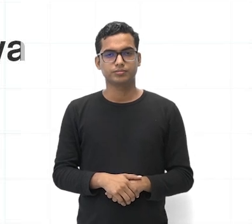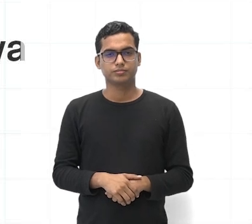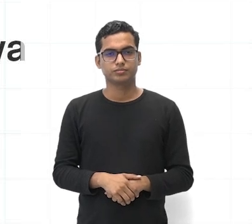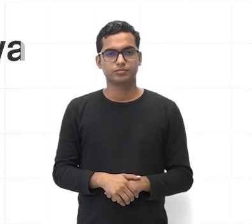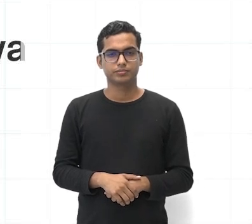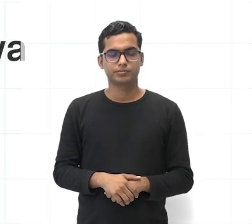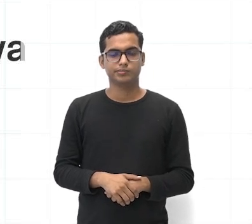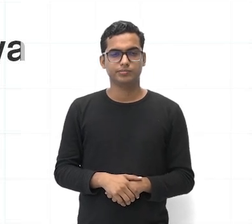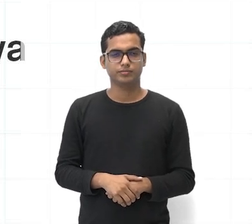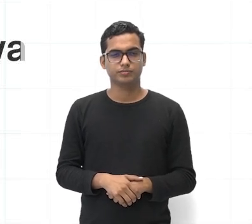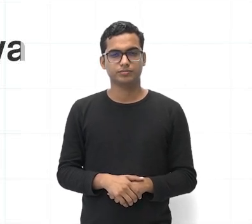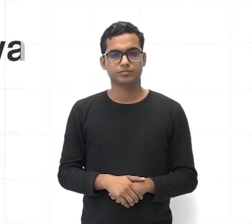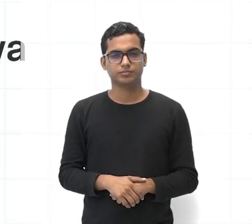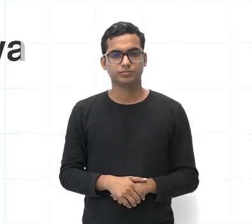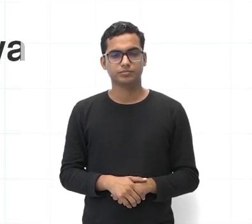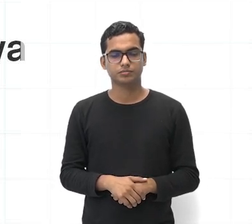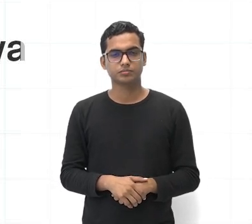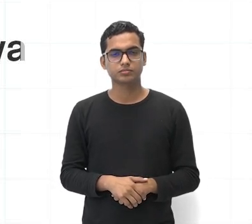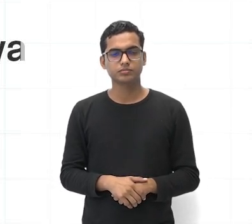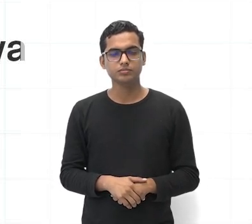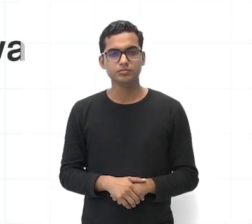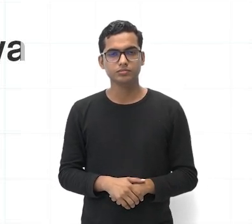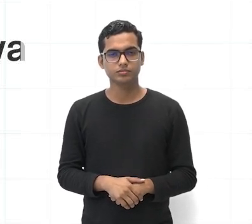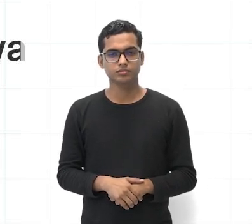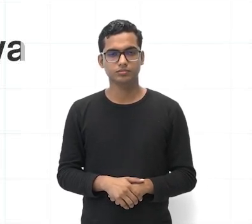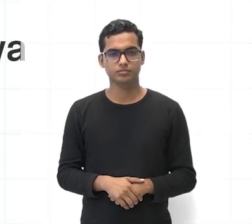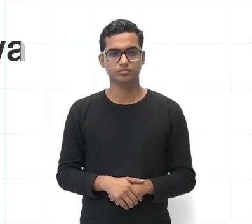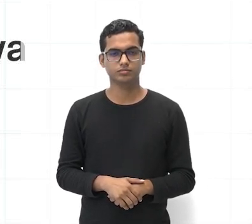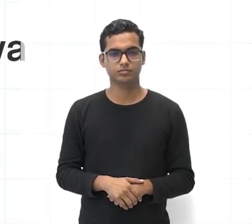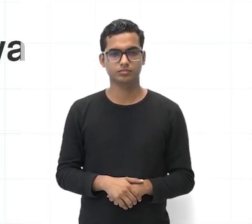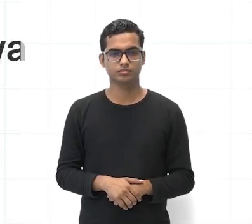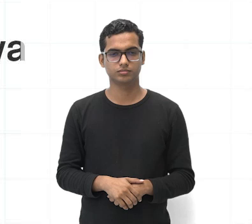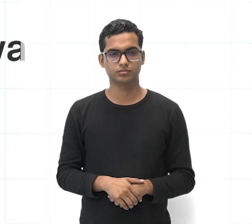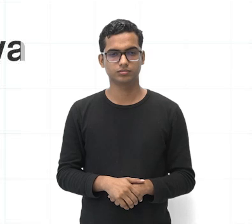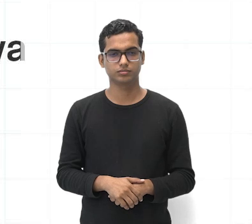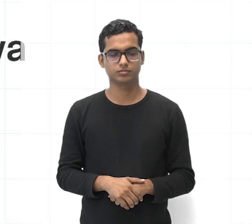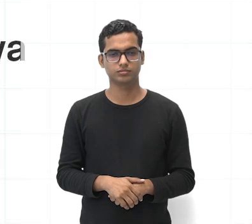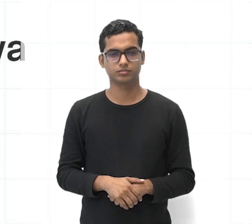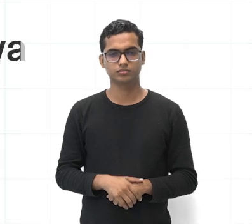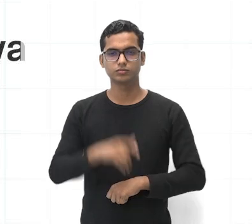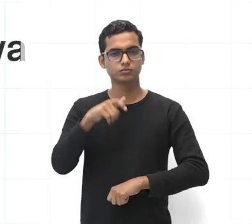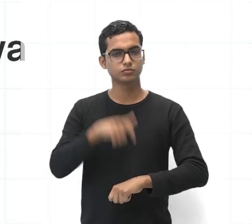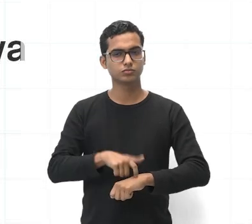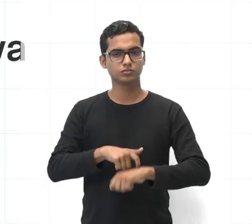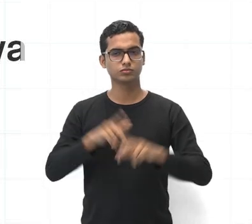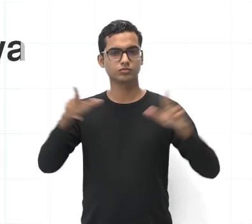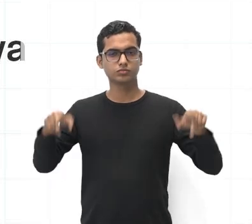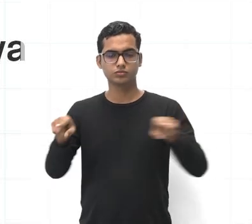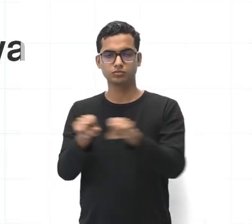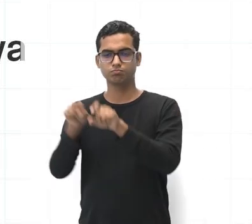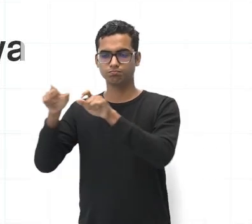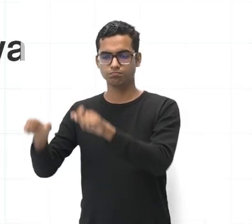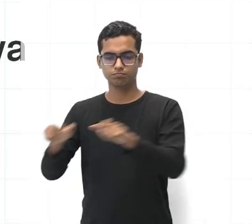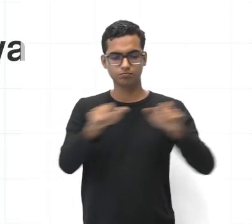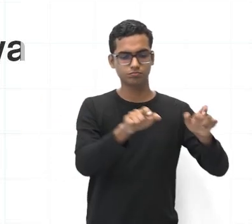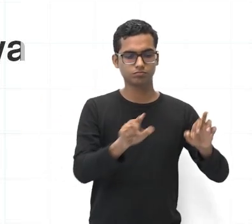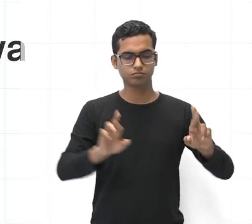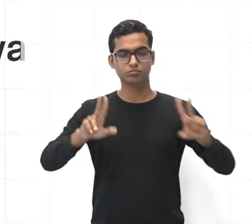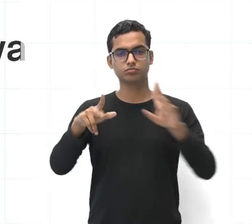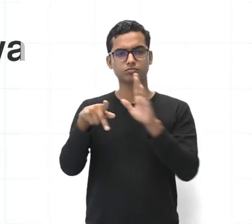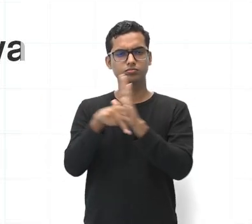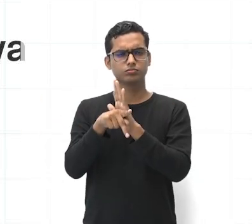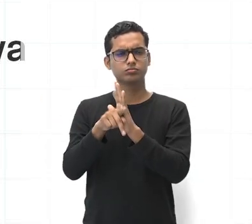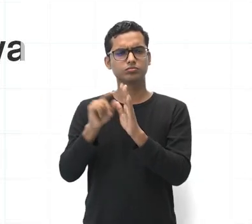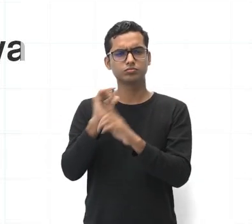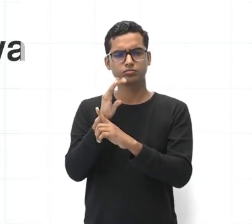ao fincar no mesmo horário, em duas cidades distintas, uma